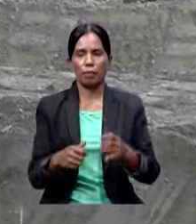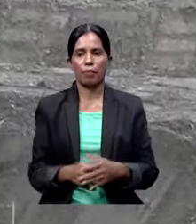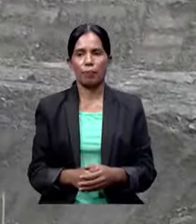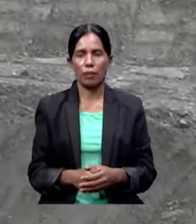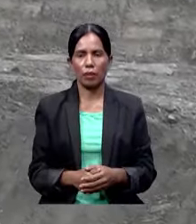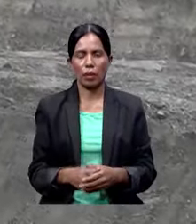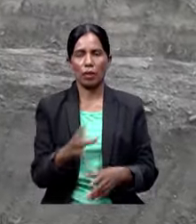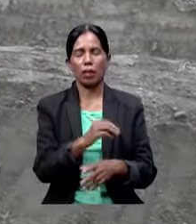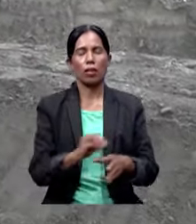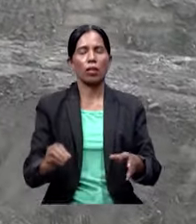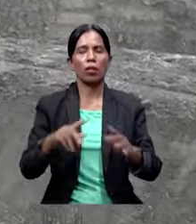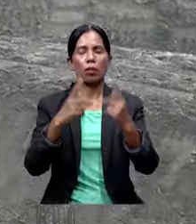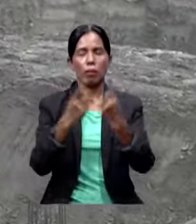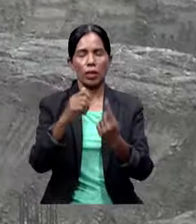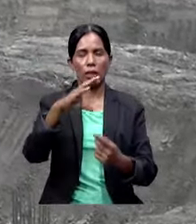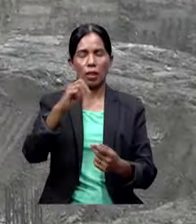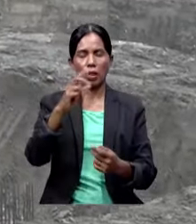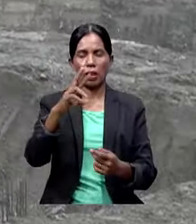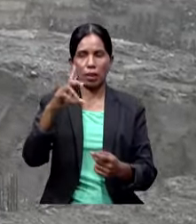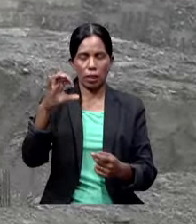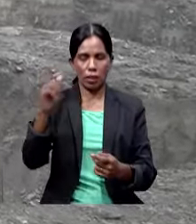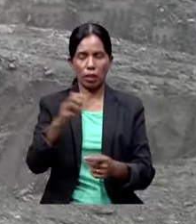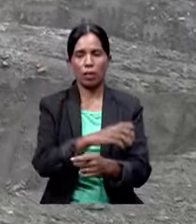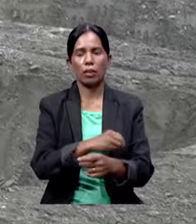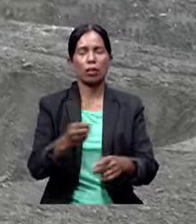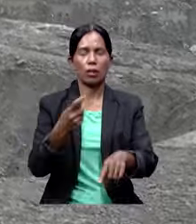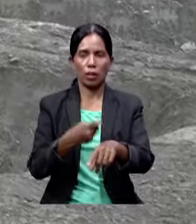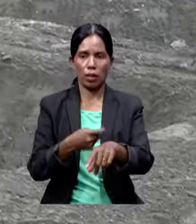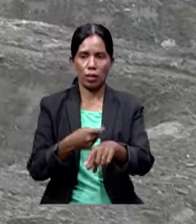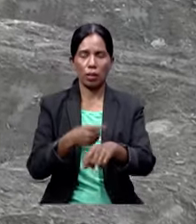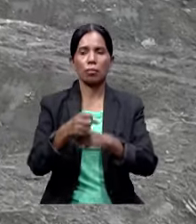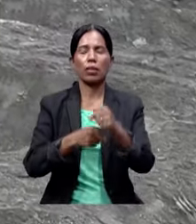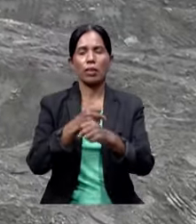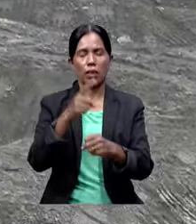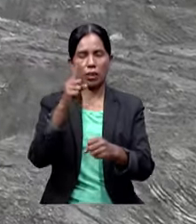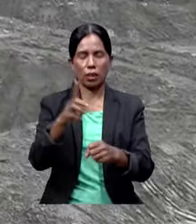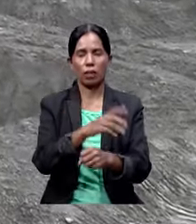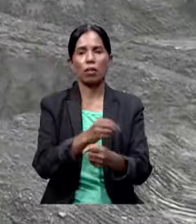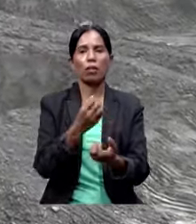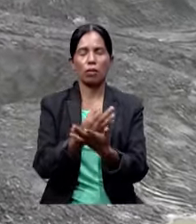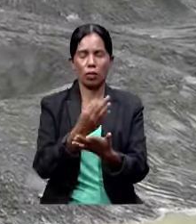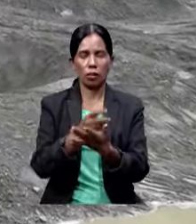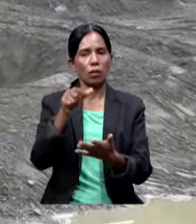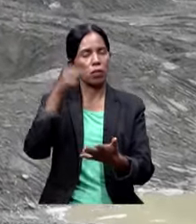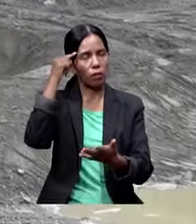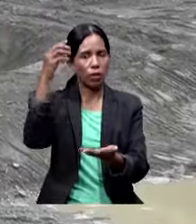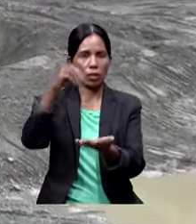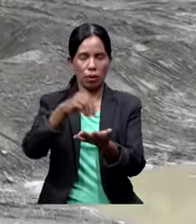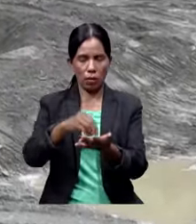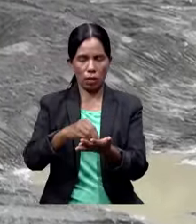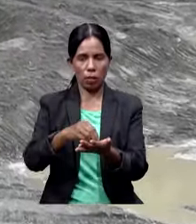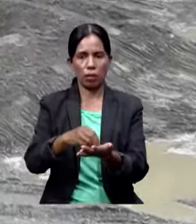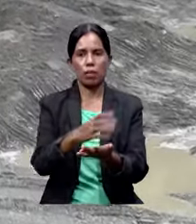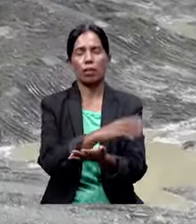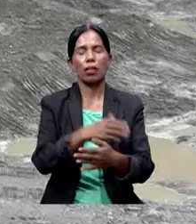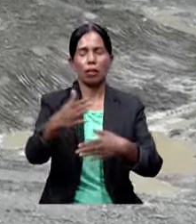se companhia Karya Timor Leste LDA, ho duração tempo tinangida no orçamento ne be governo aloca ba construção